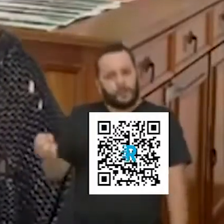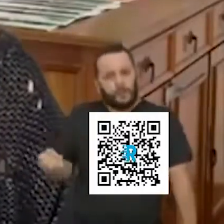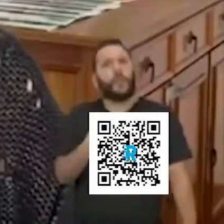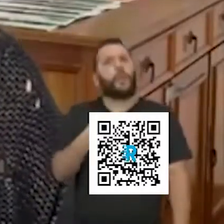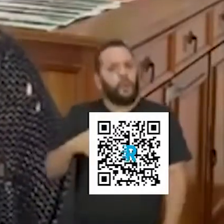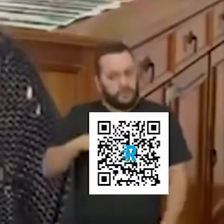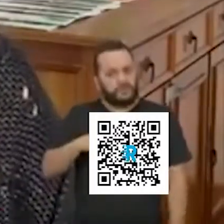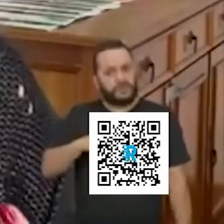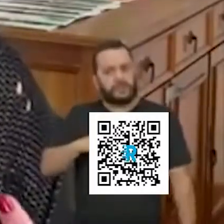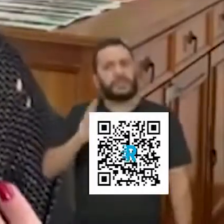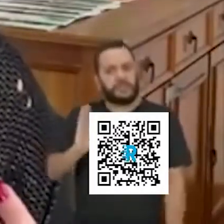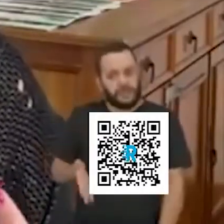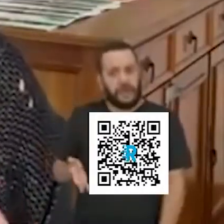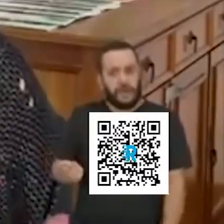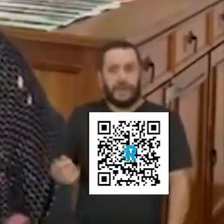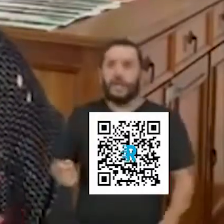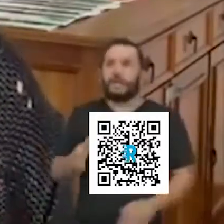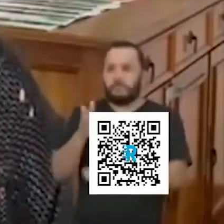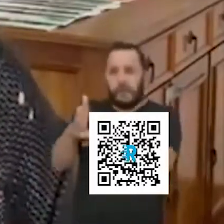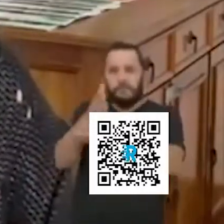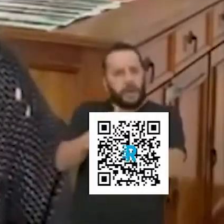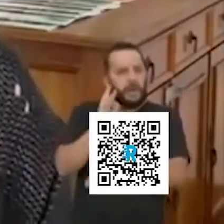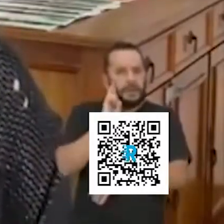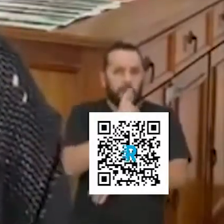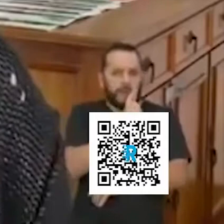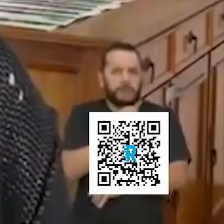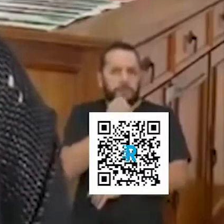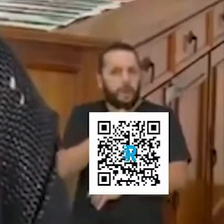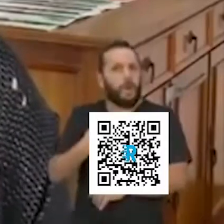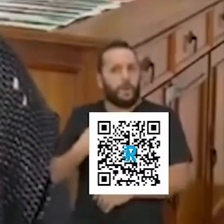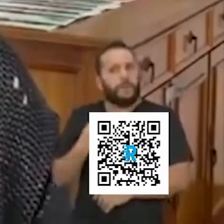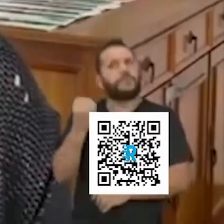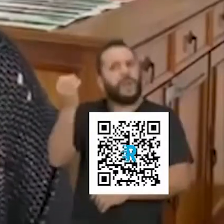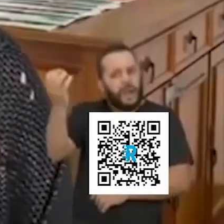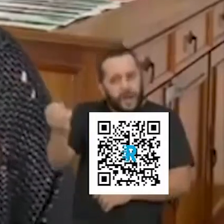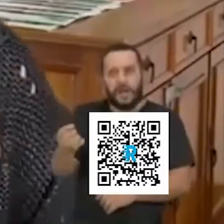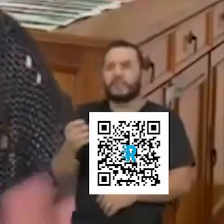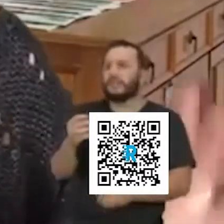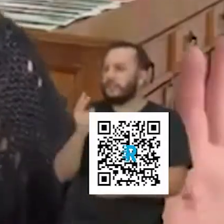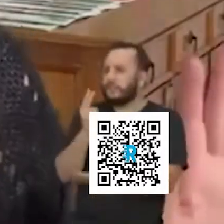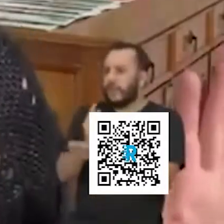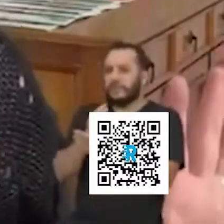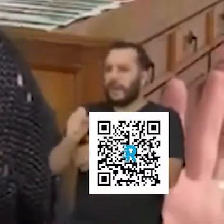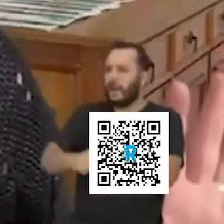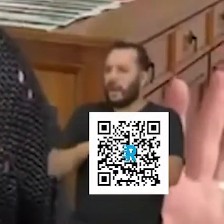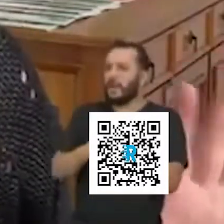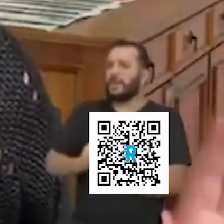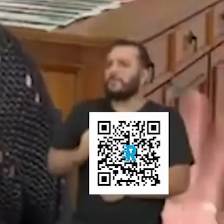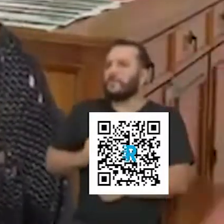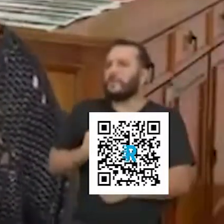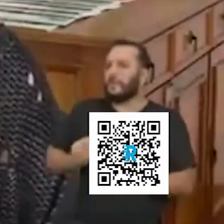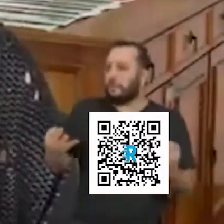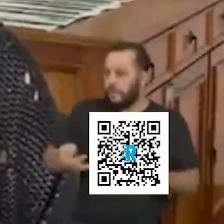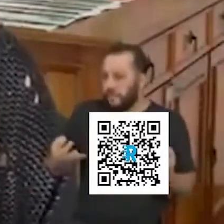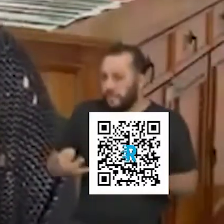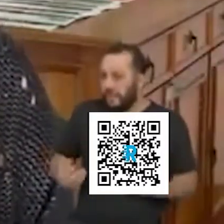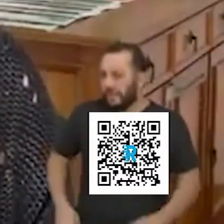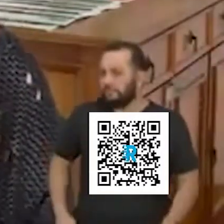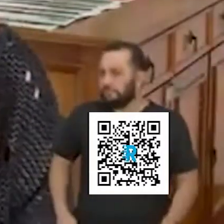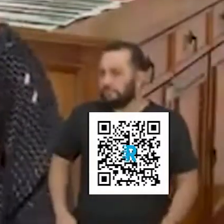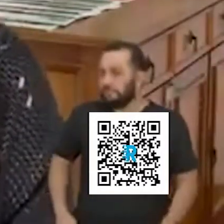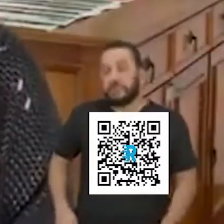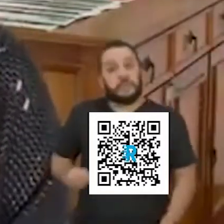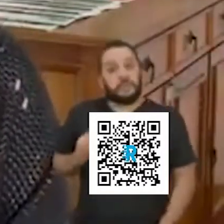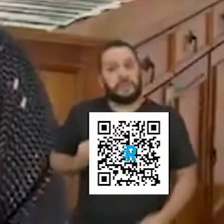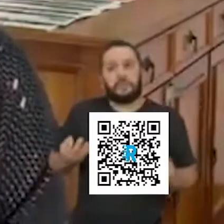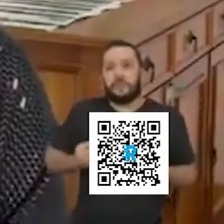com bons restaurantes, com boas viagens todos os anos. Era uma vida perfeita. Era uma vida perfeita que